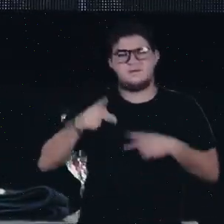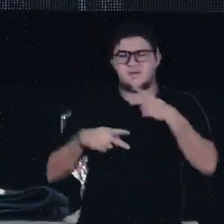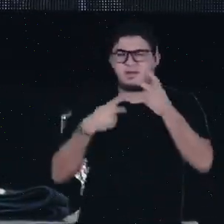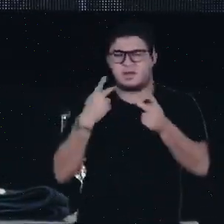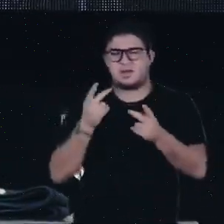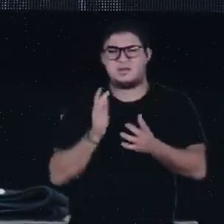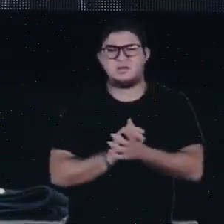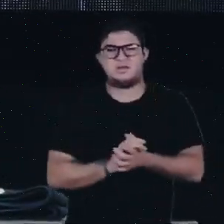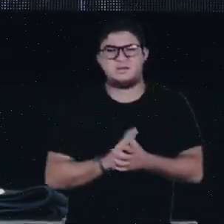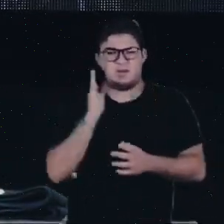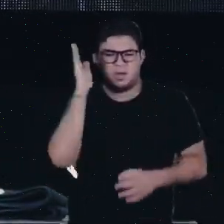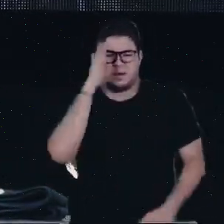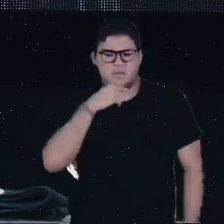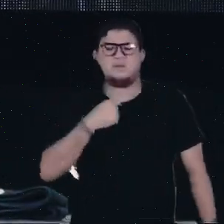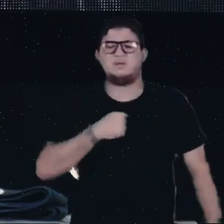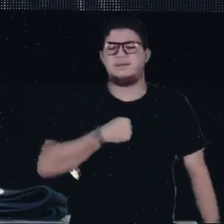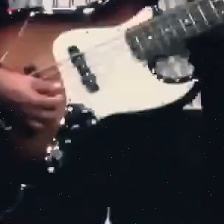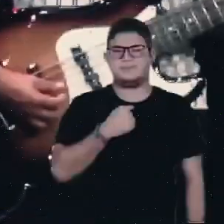de mim.